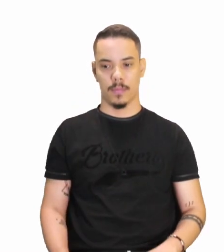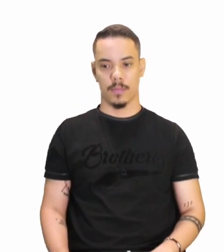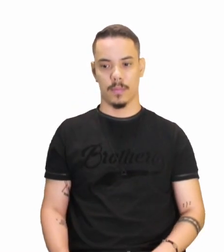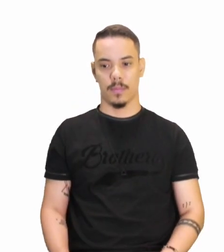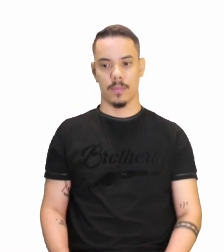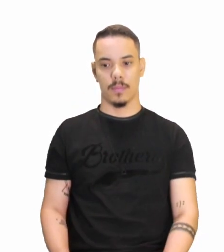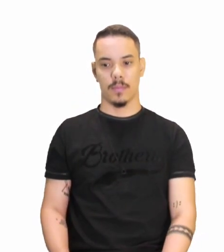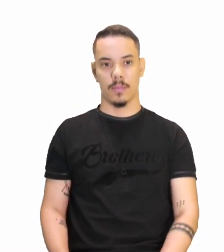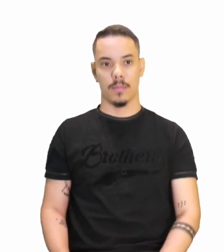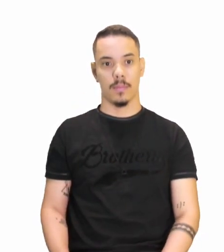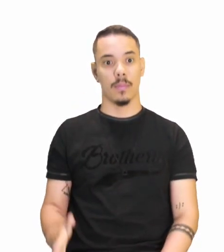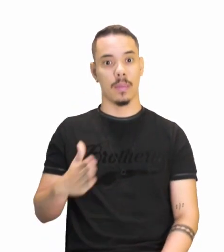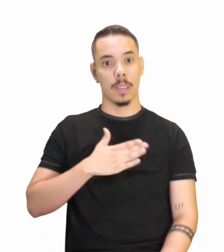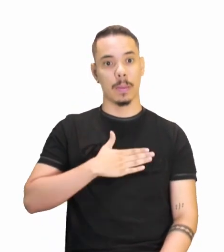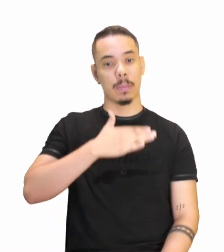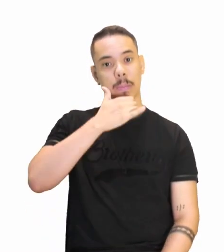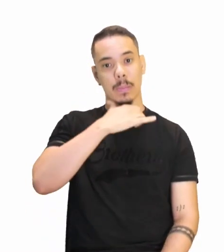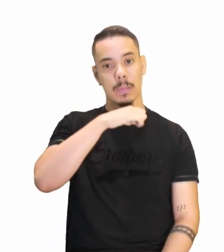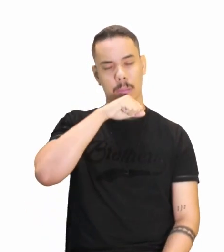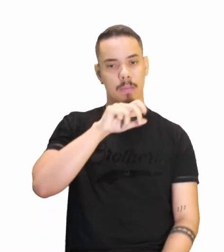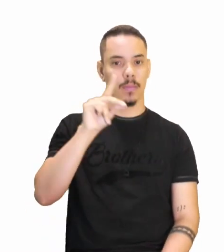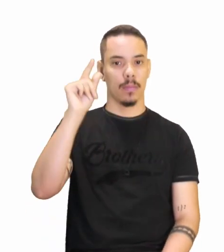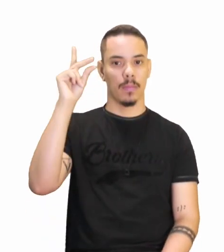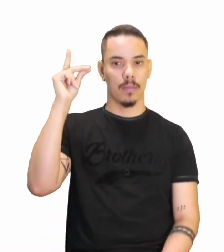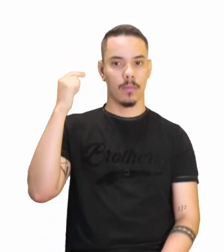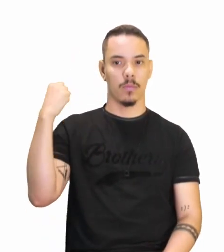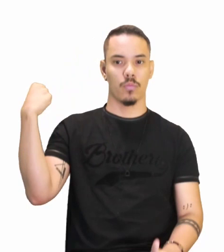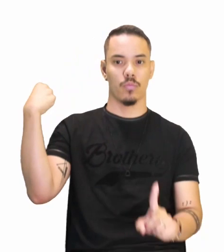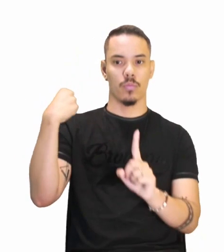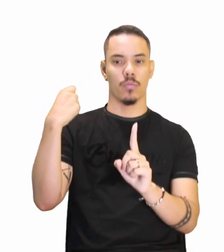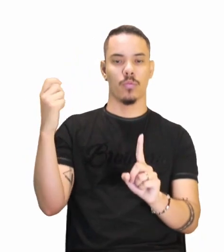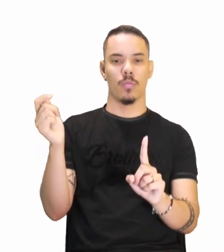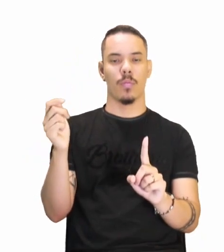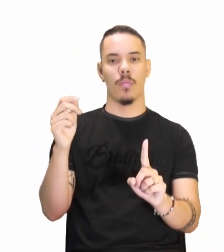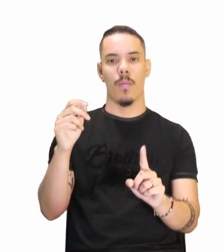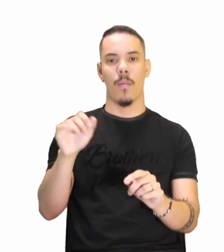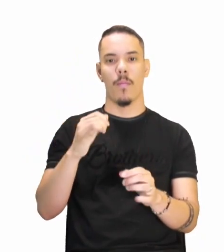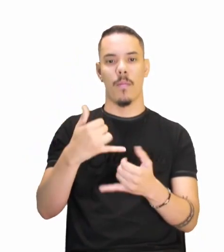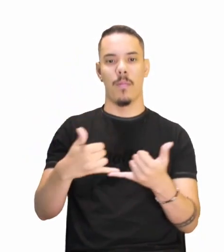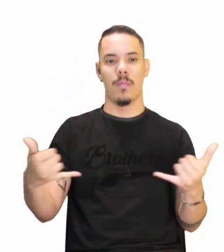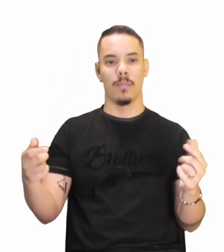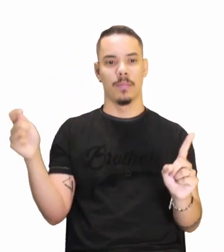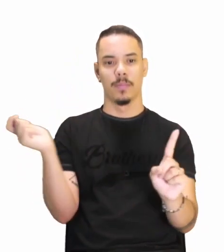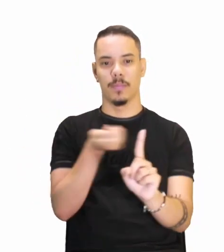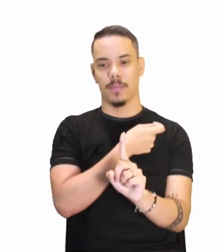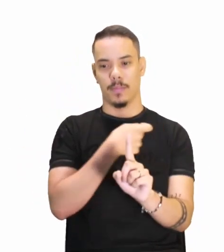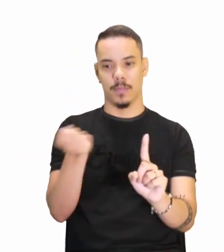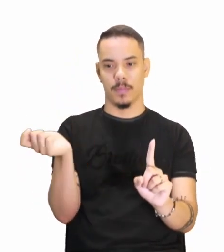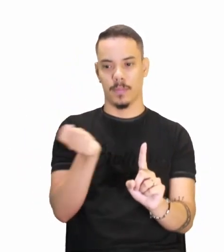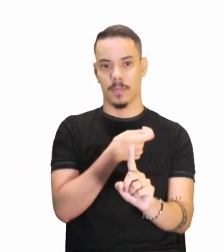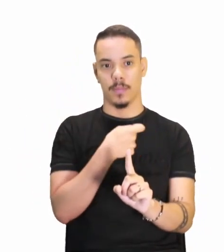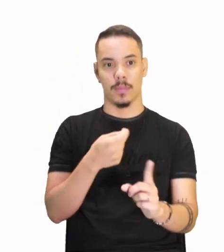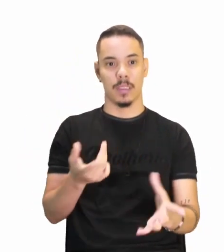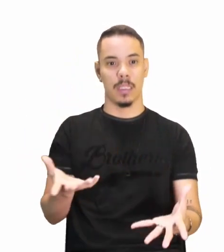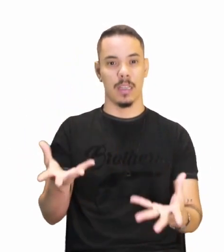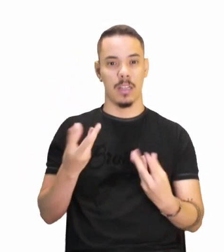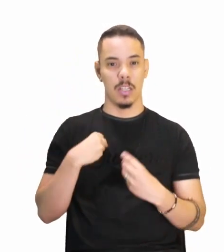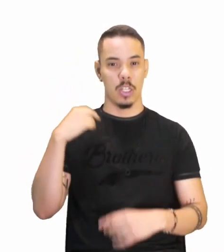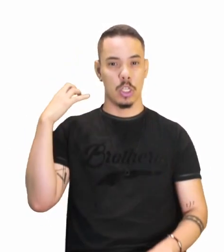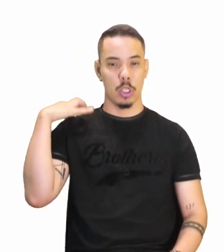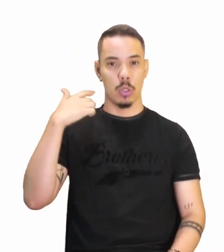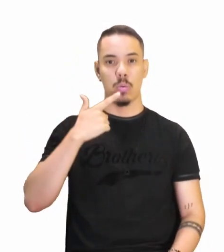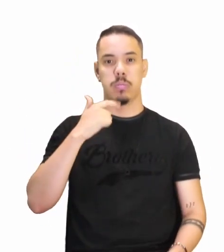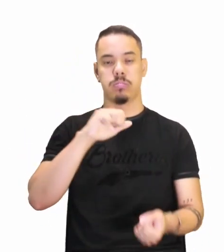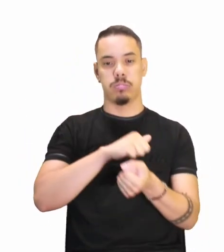certa vez minha mãe surrou-me com uma corda nodosa que me pintou as costas de